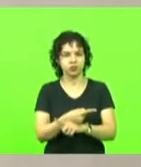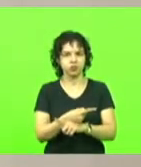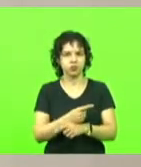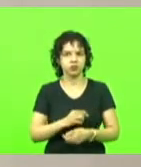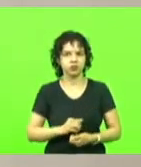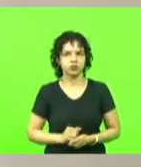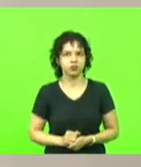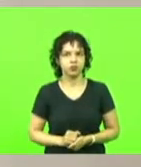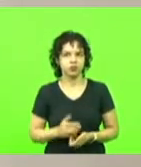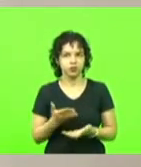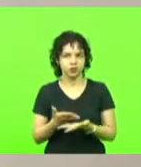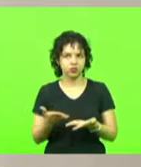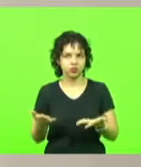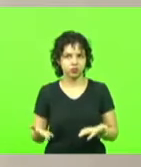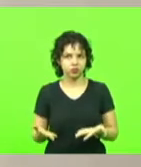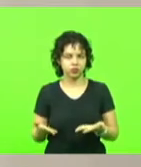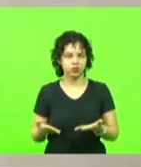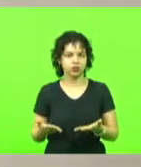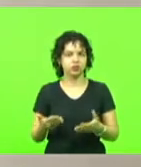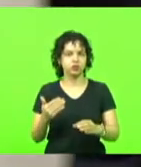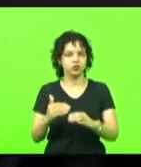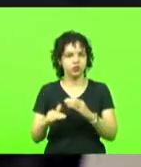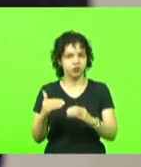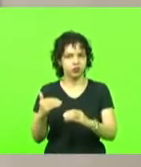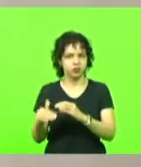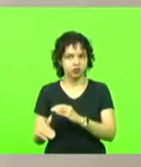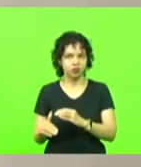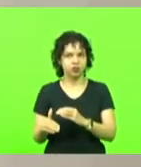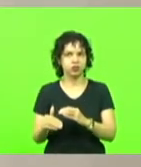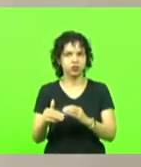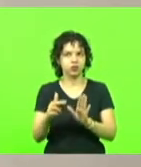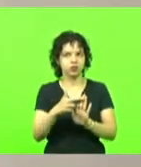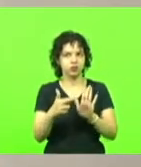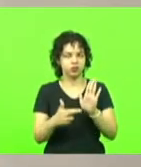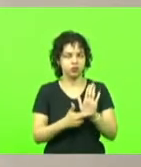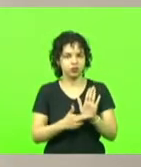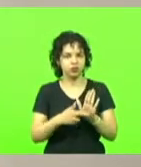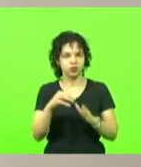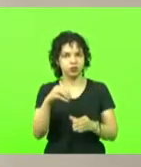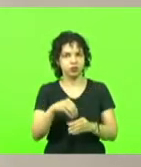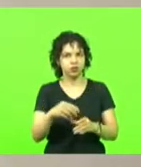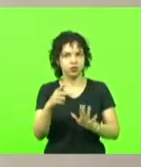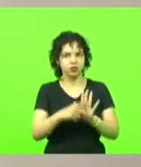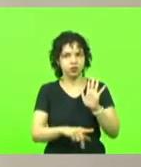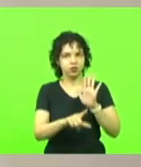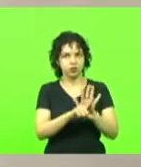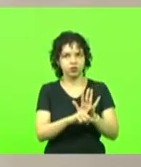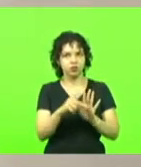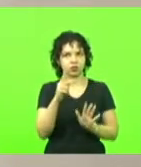as mesmas terá o seu encaminhamento conforme o regimento interno. Projeto de lei número PL